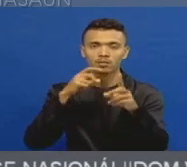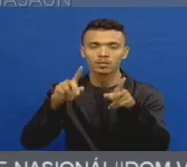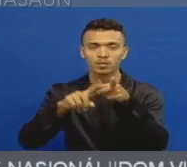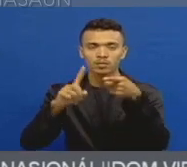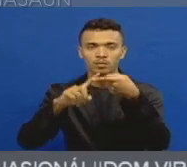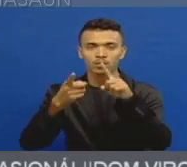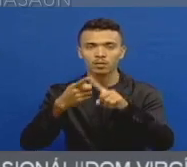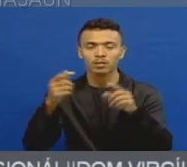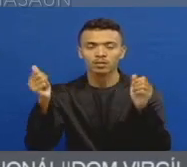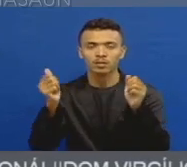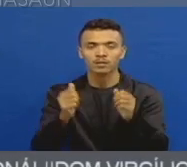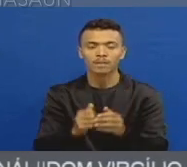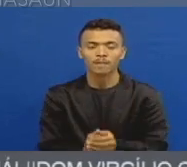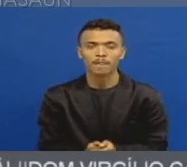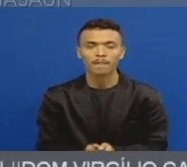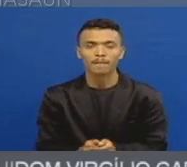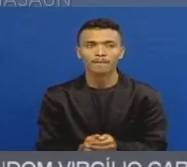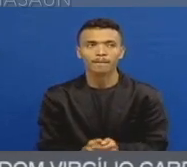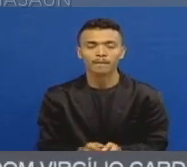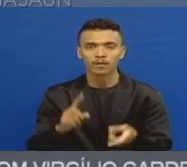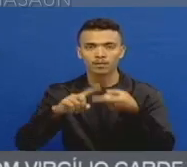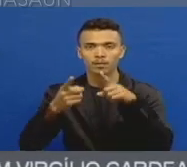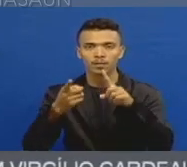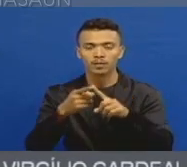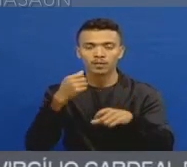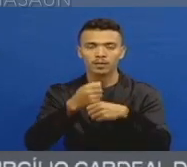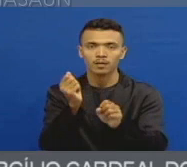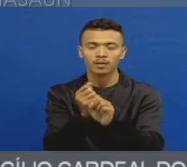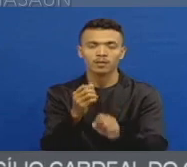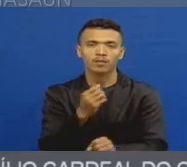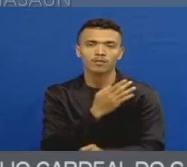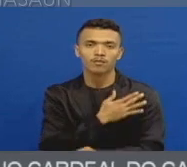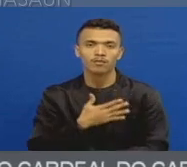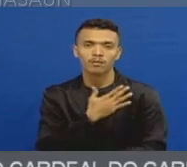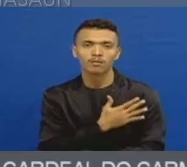Estefania Salsinha ho Abrão da Costa. Belung Estefania Salsinha, alo favor.